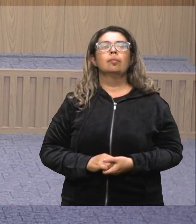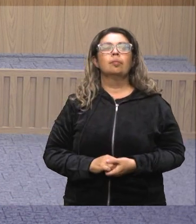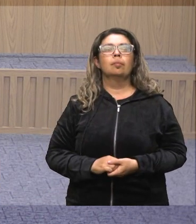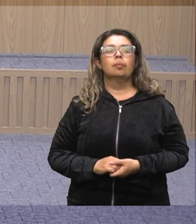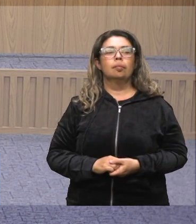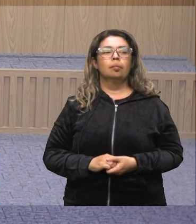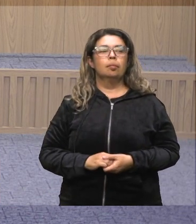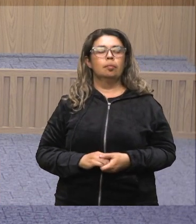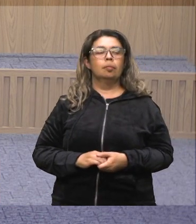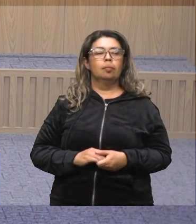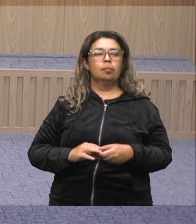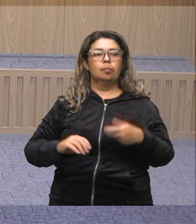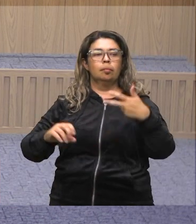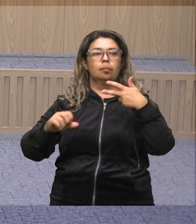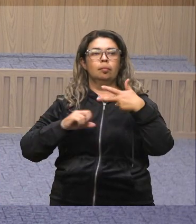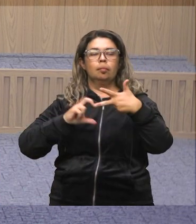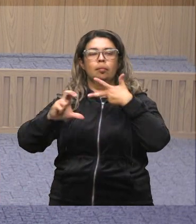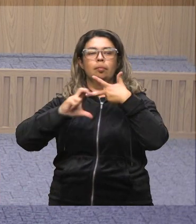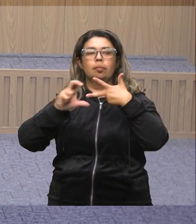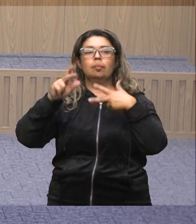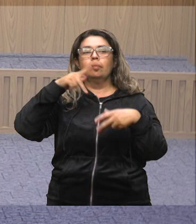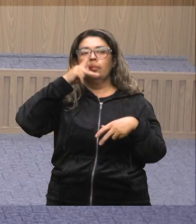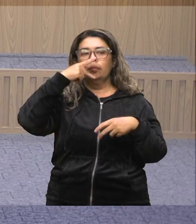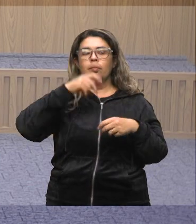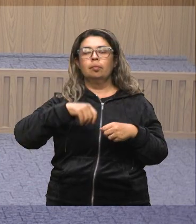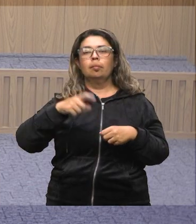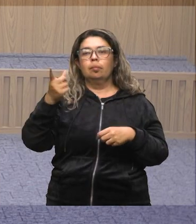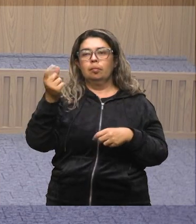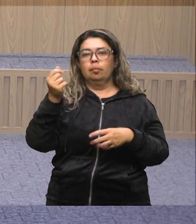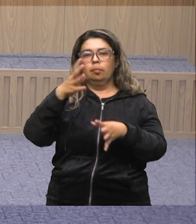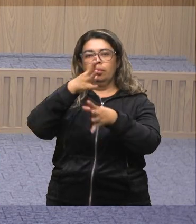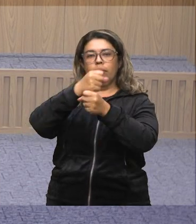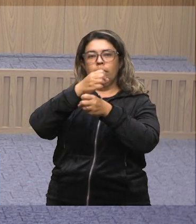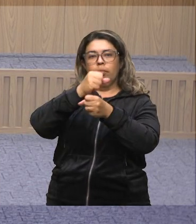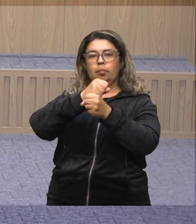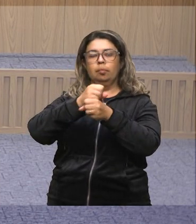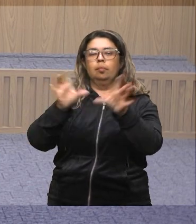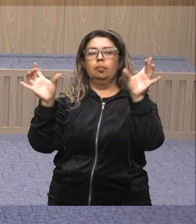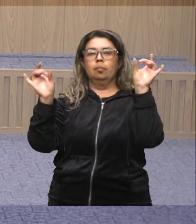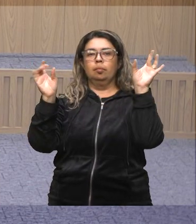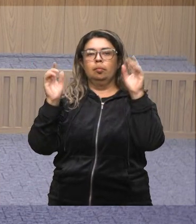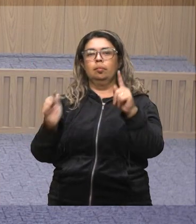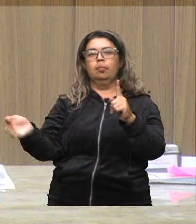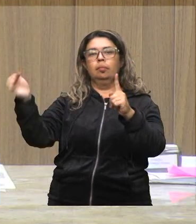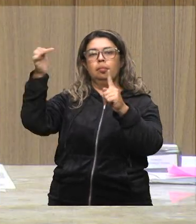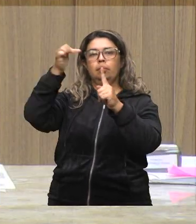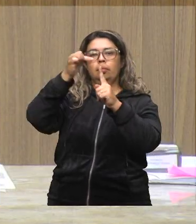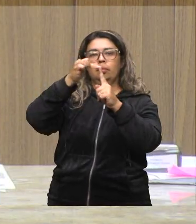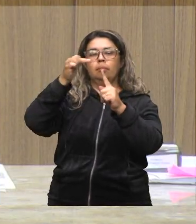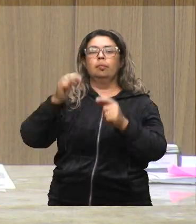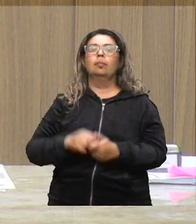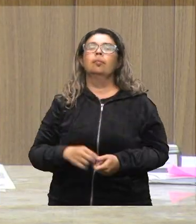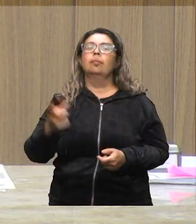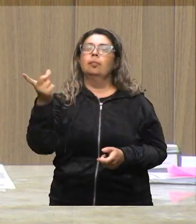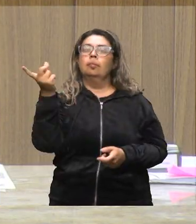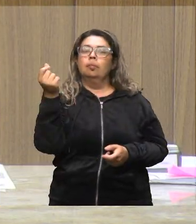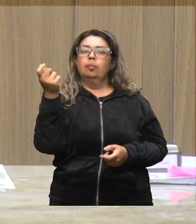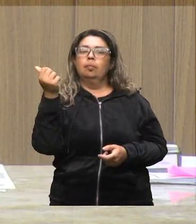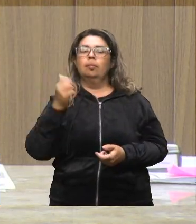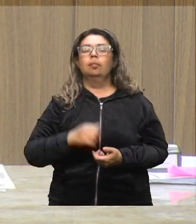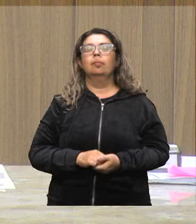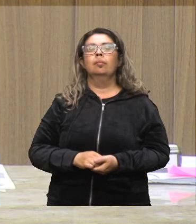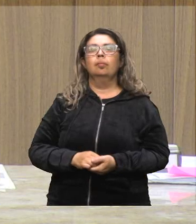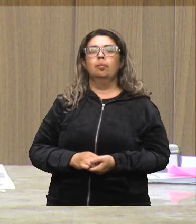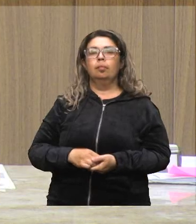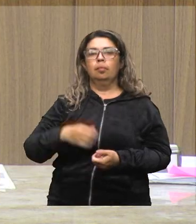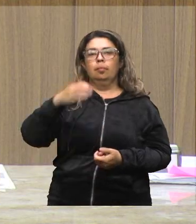54/2023 do Poder Executivo dispõe sobre a abertura do crédito adicional especial para os fins que especifica, no